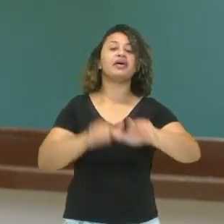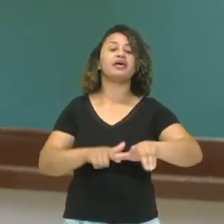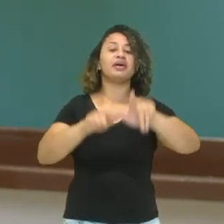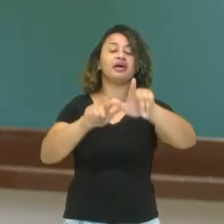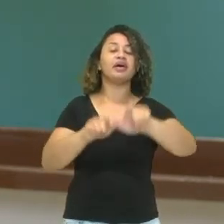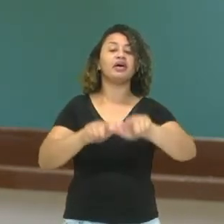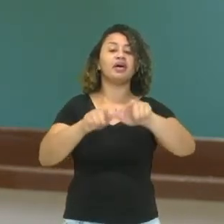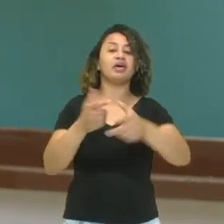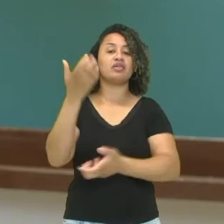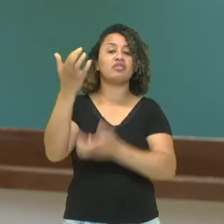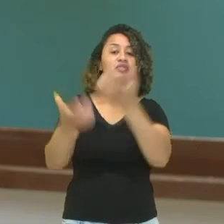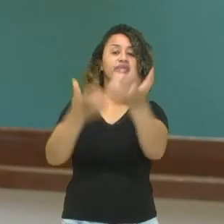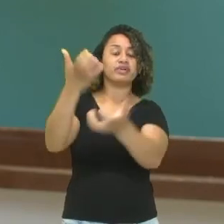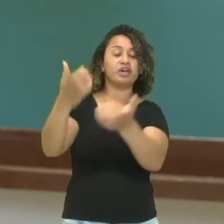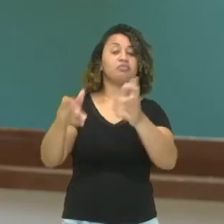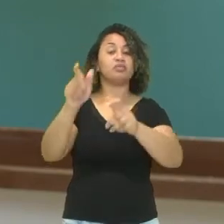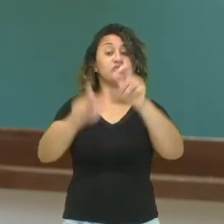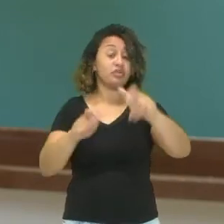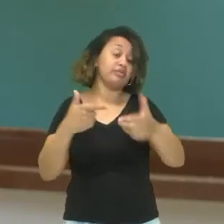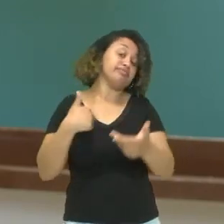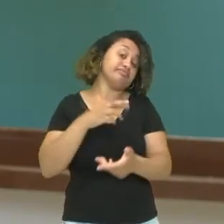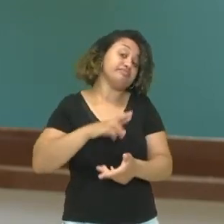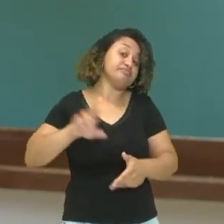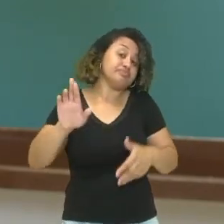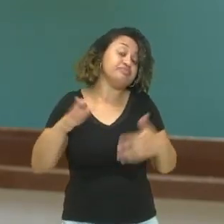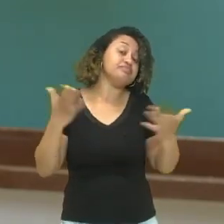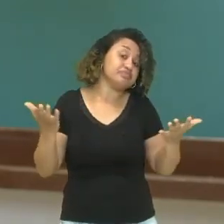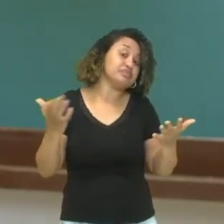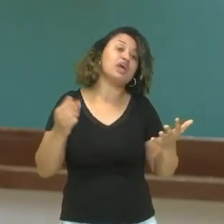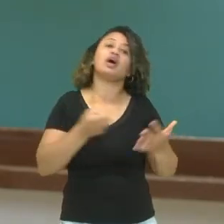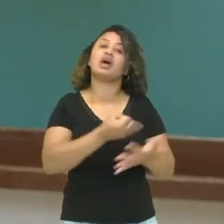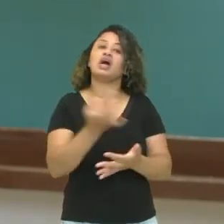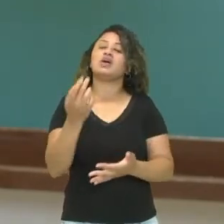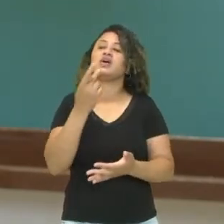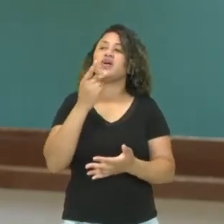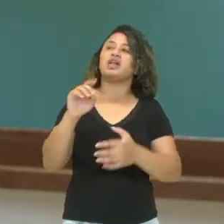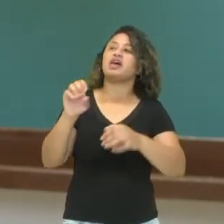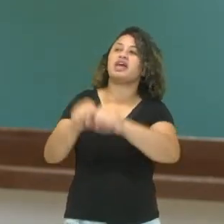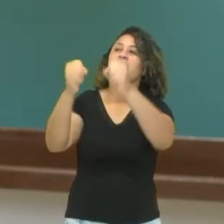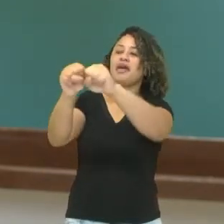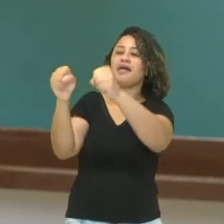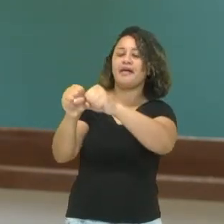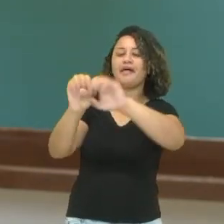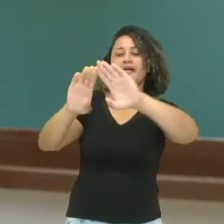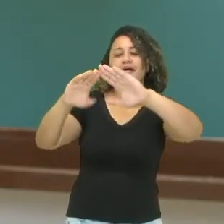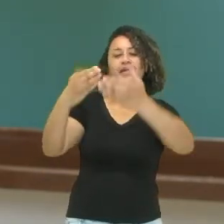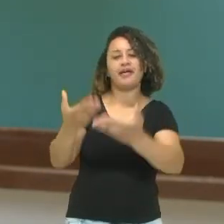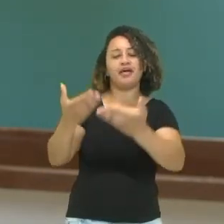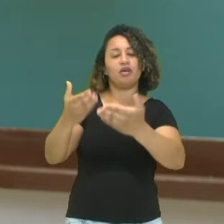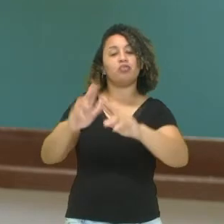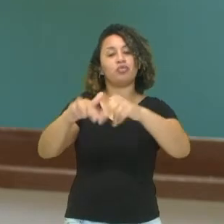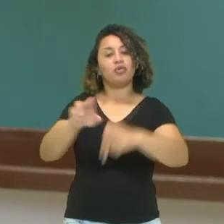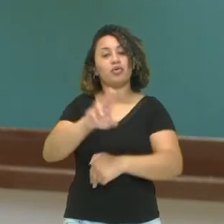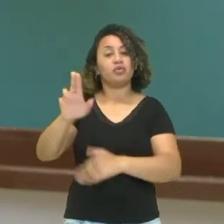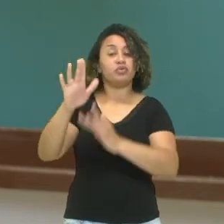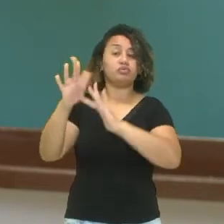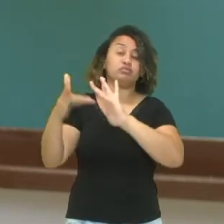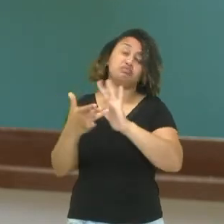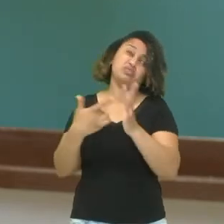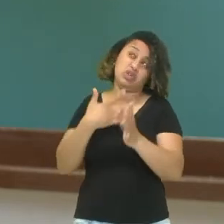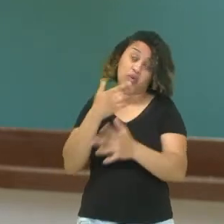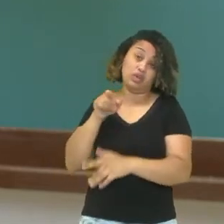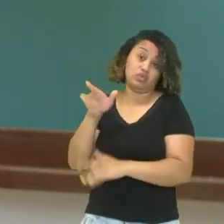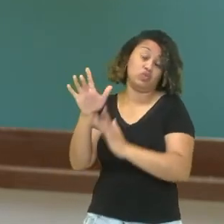fundamentalistas religiosos. Algumas pessoas disseram que iam destruir o terreiro em nome de Jesus. Aposto que Jesus não concordaria com